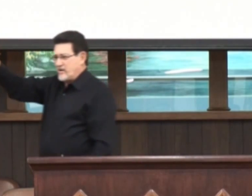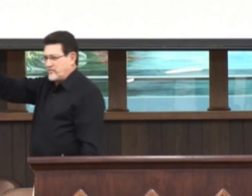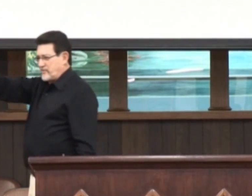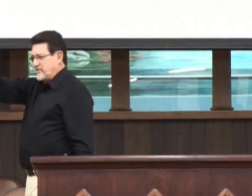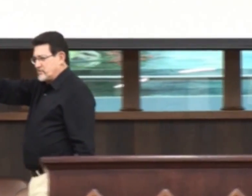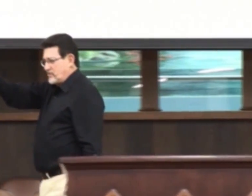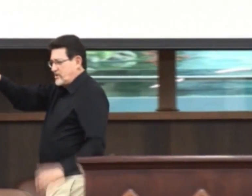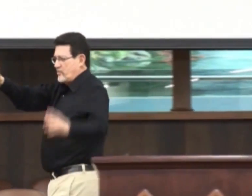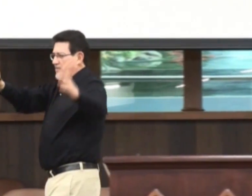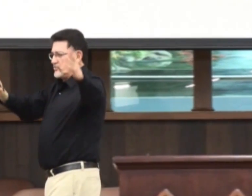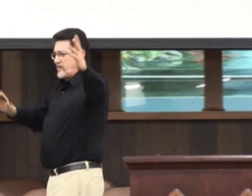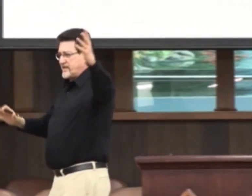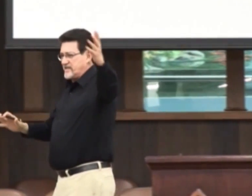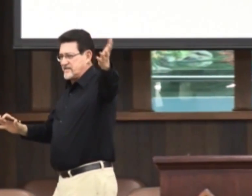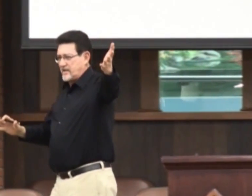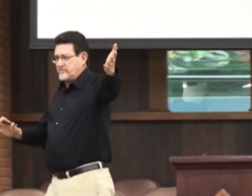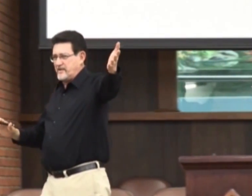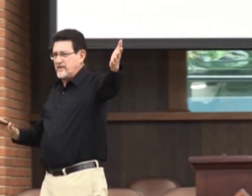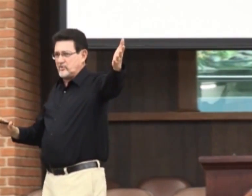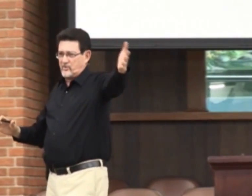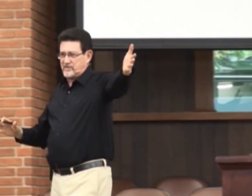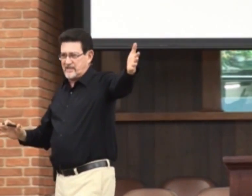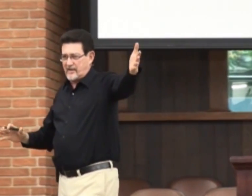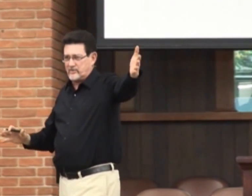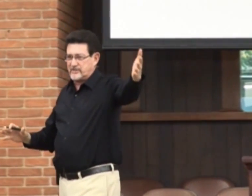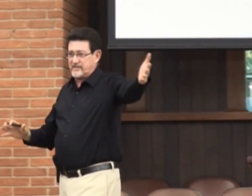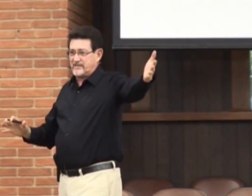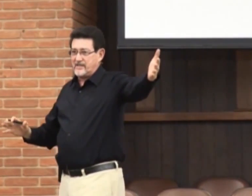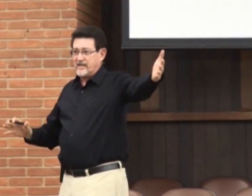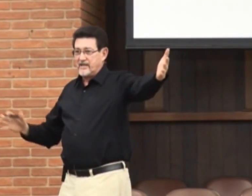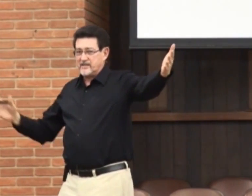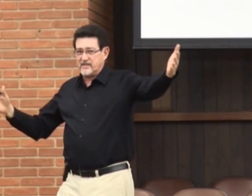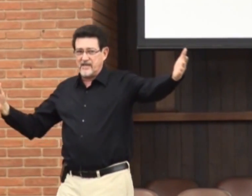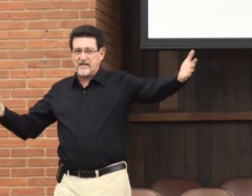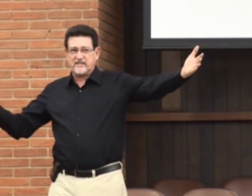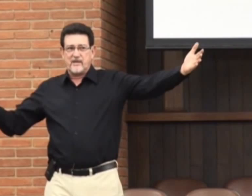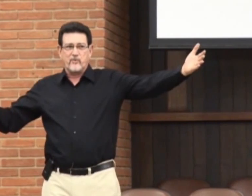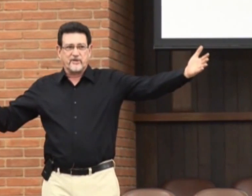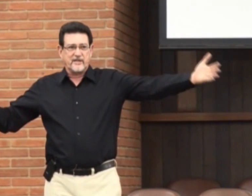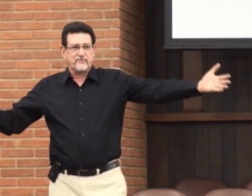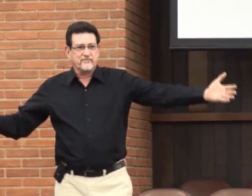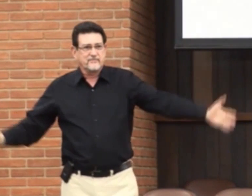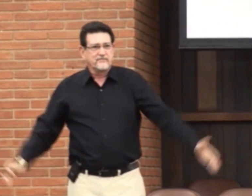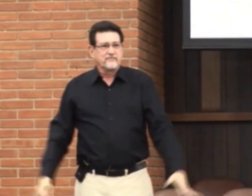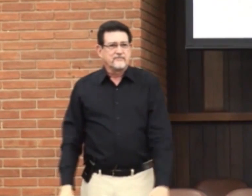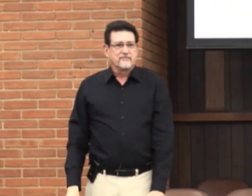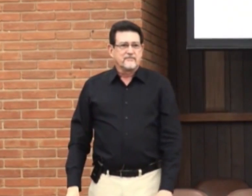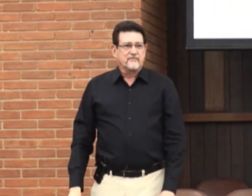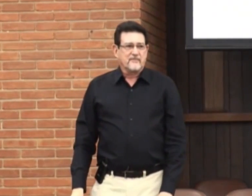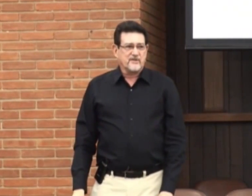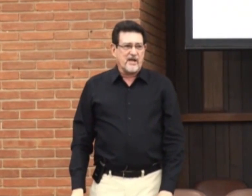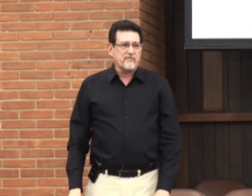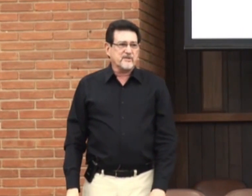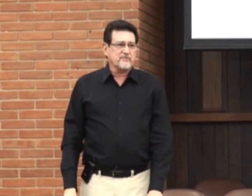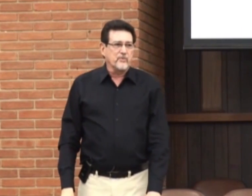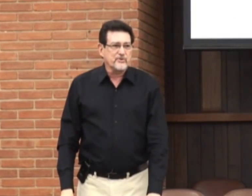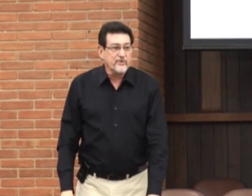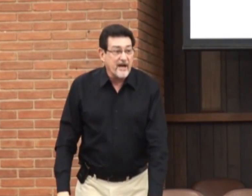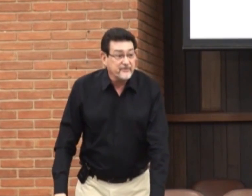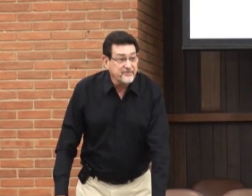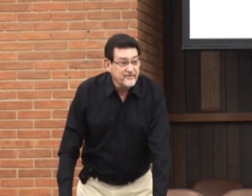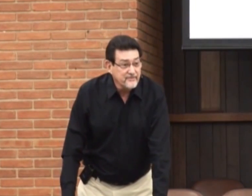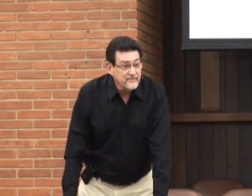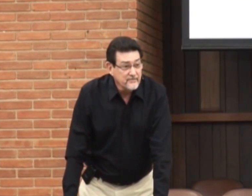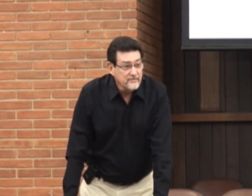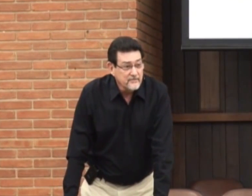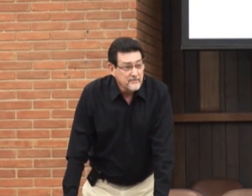Meu velho professor, que o irmão Joaquim Scarpim me trouxe a notícia de que ele tinha morrido, James